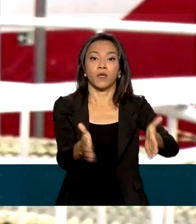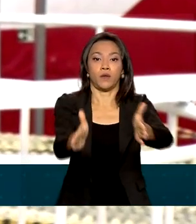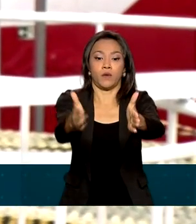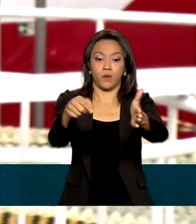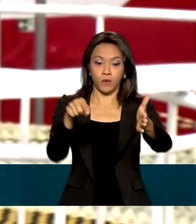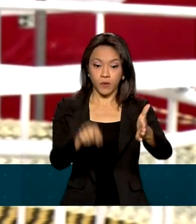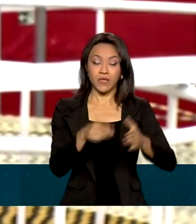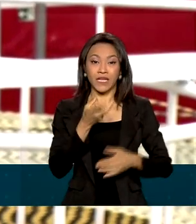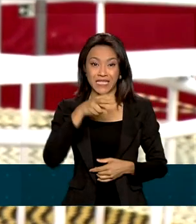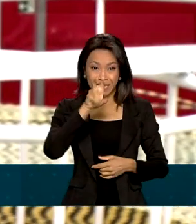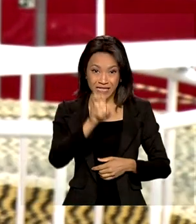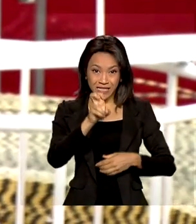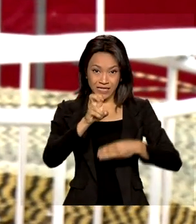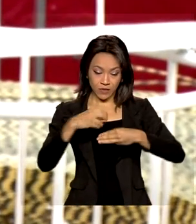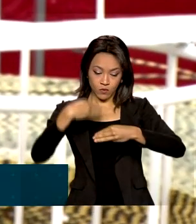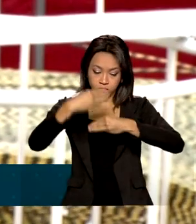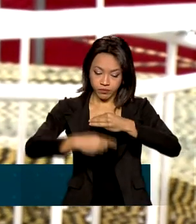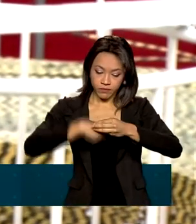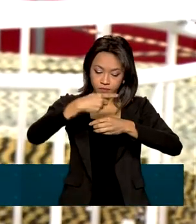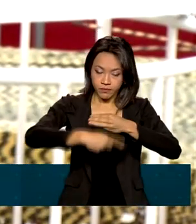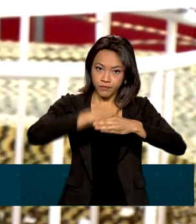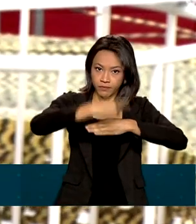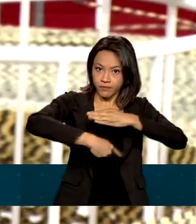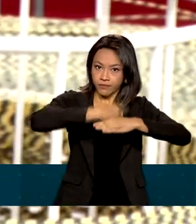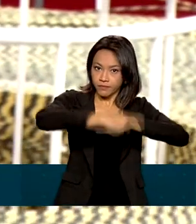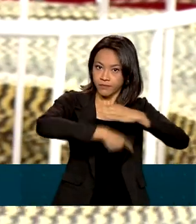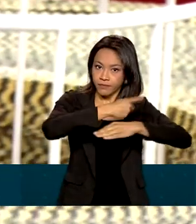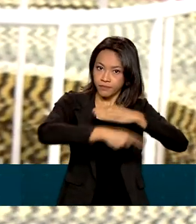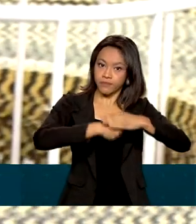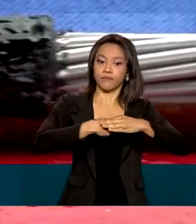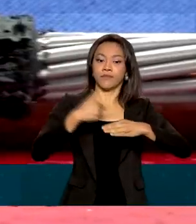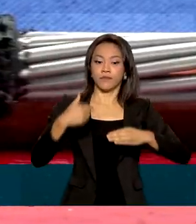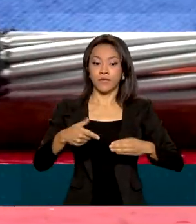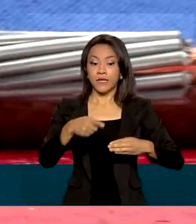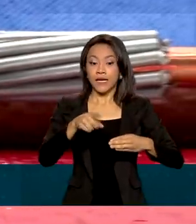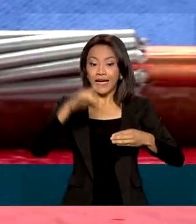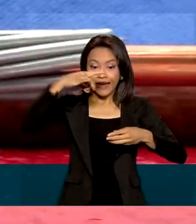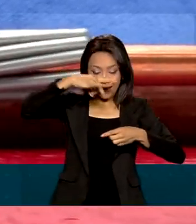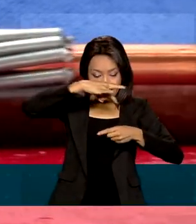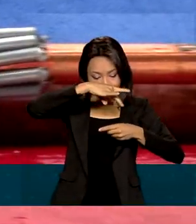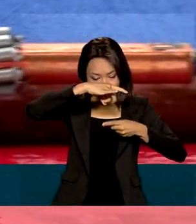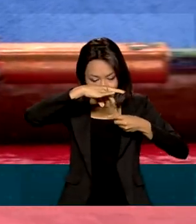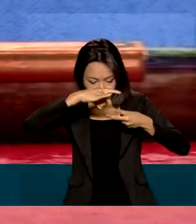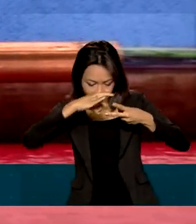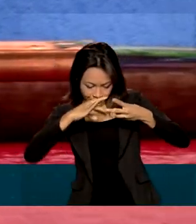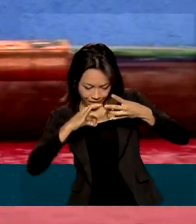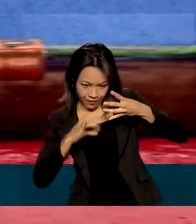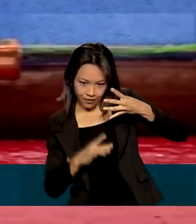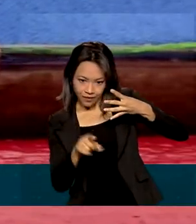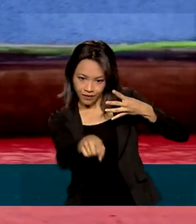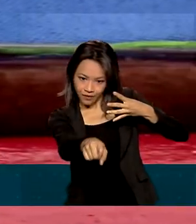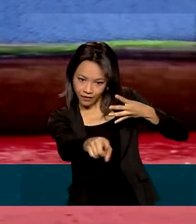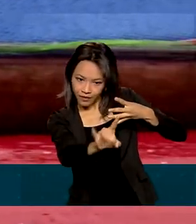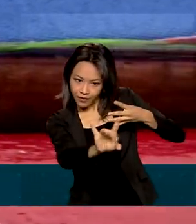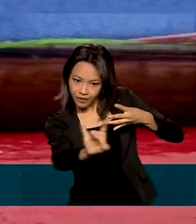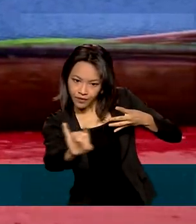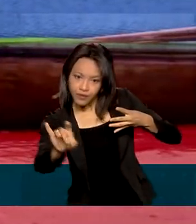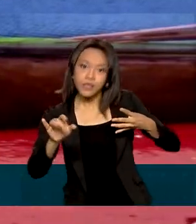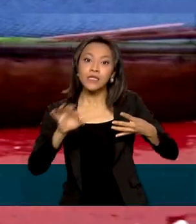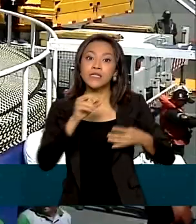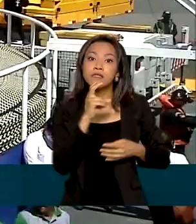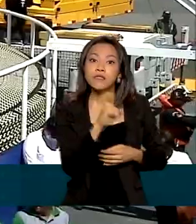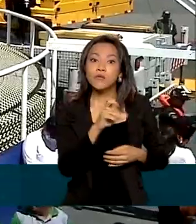cinco camadas de proteção e 24 pares de fibras óticas. Cada uma tem capacidade de 100 gigabytes por